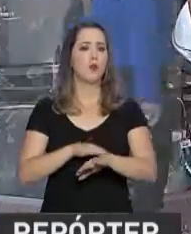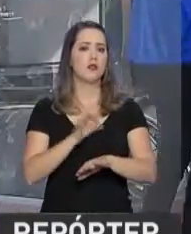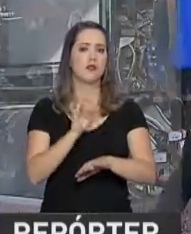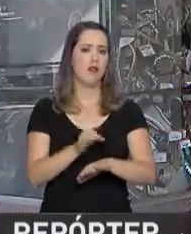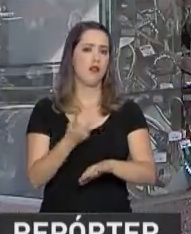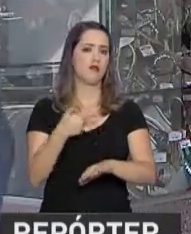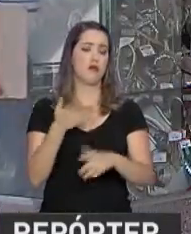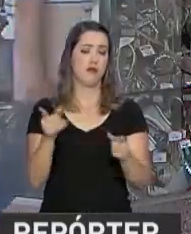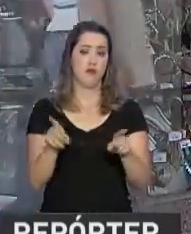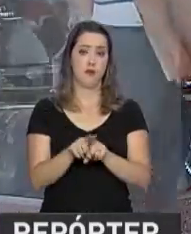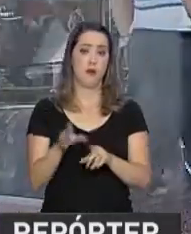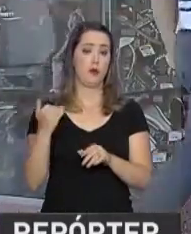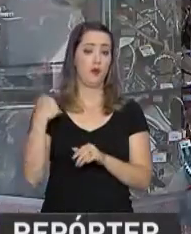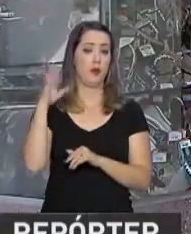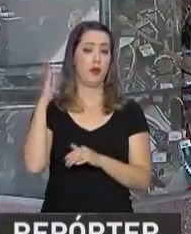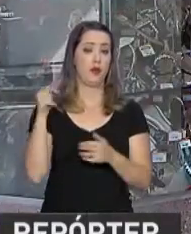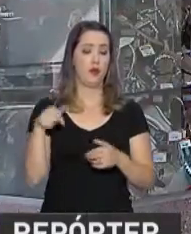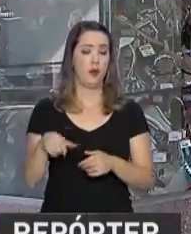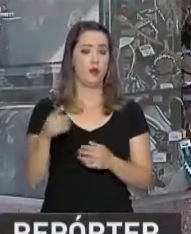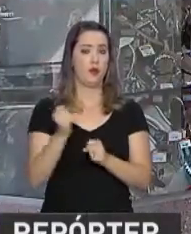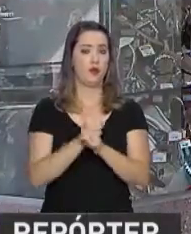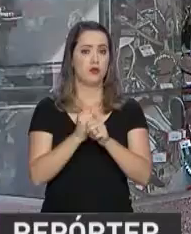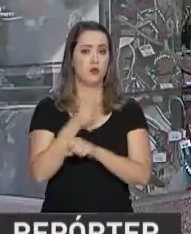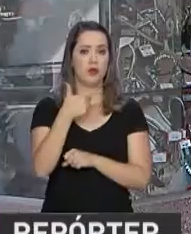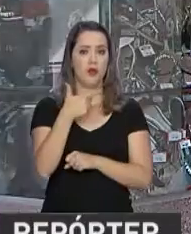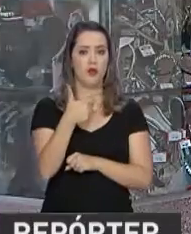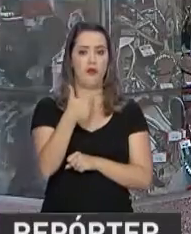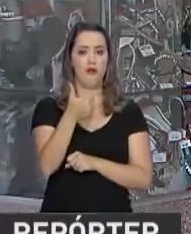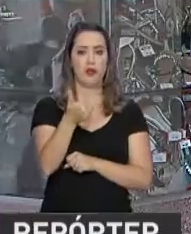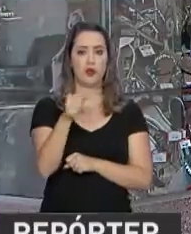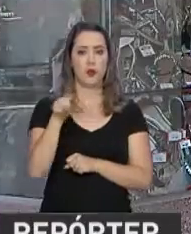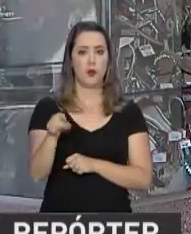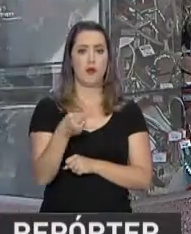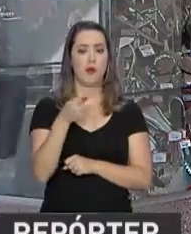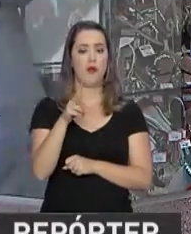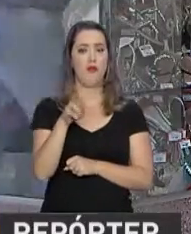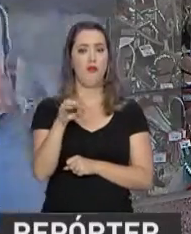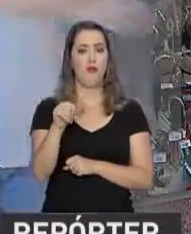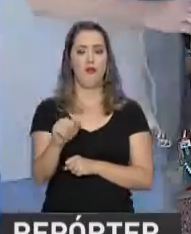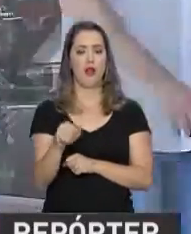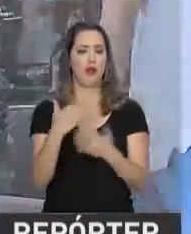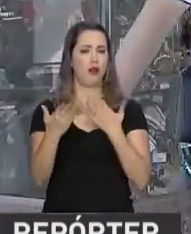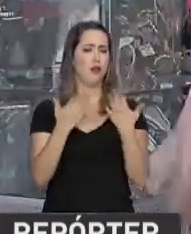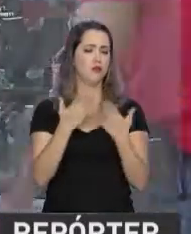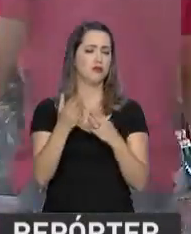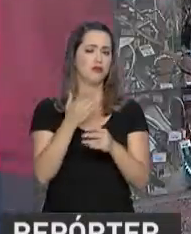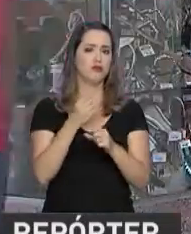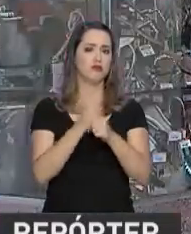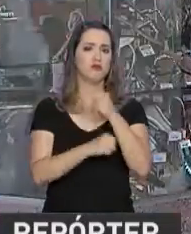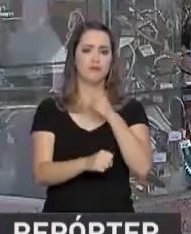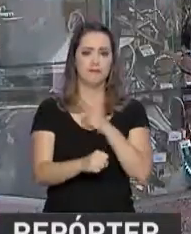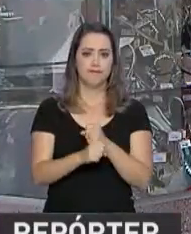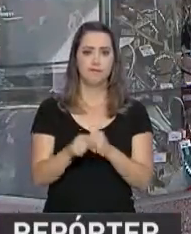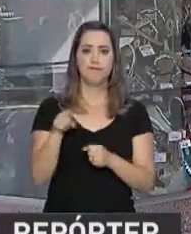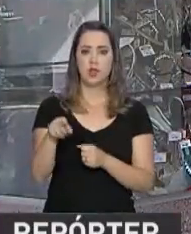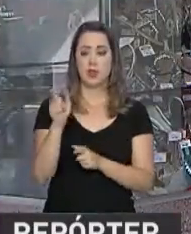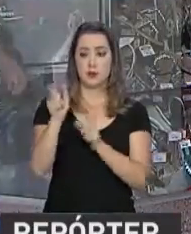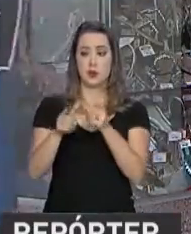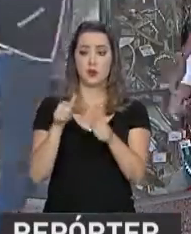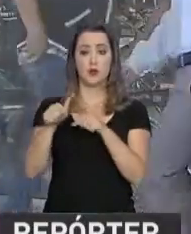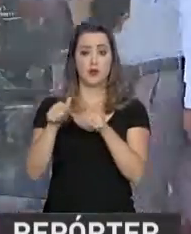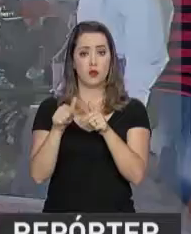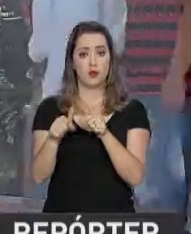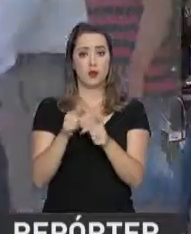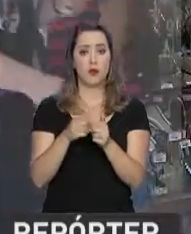maior este ano com mais de 21 mil vagas em relação ao ano passado ea efetivação desses temporários deve